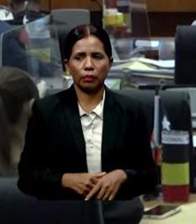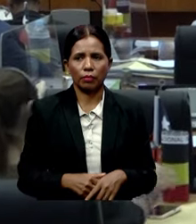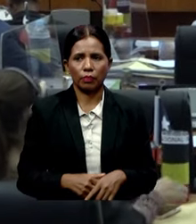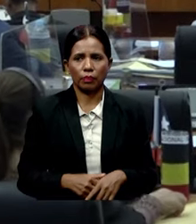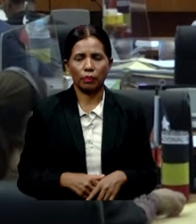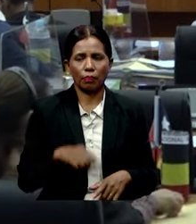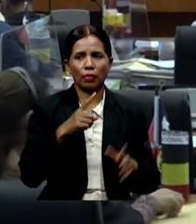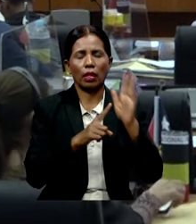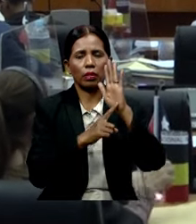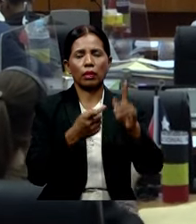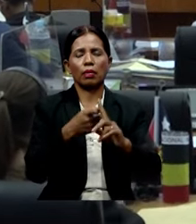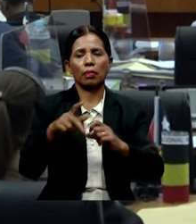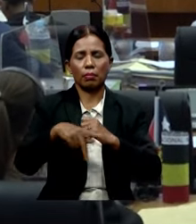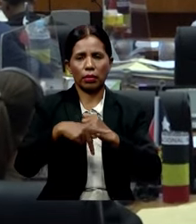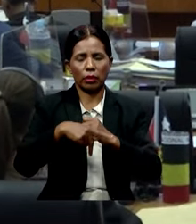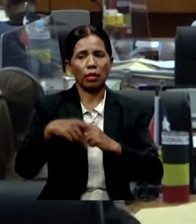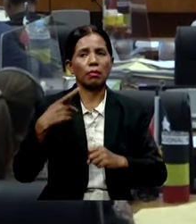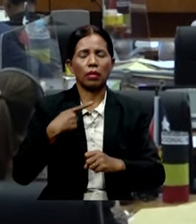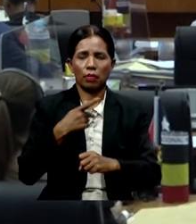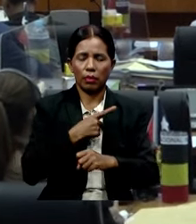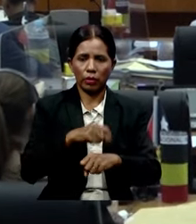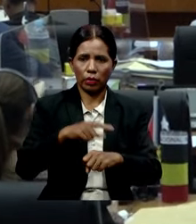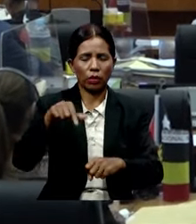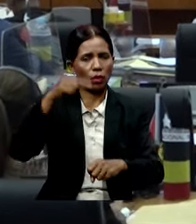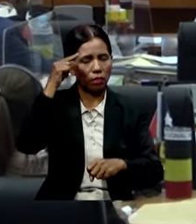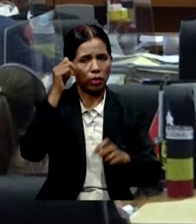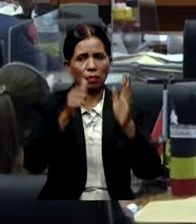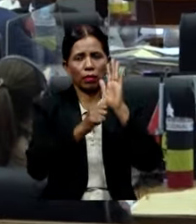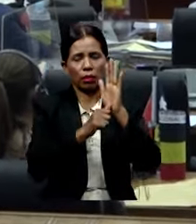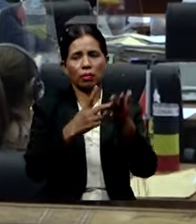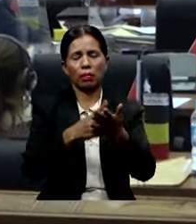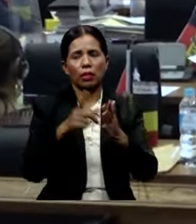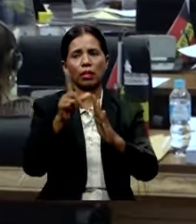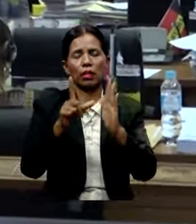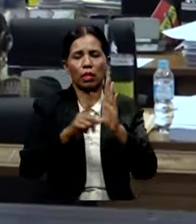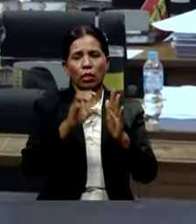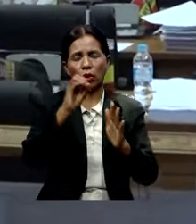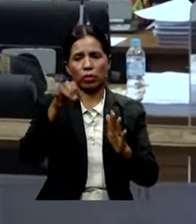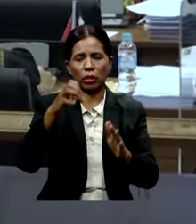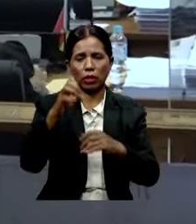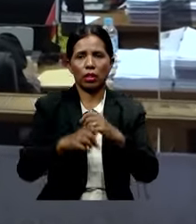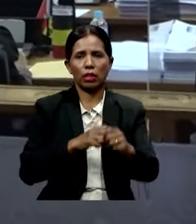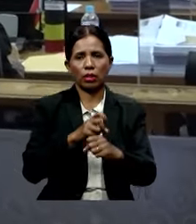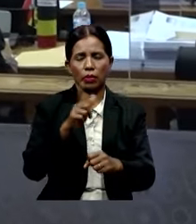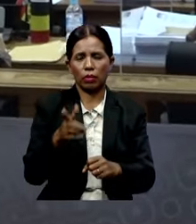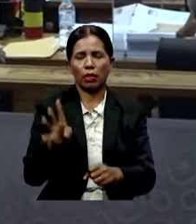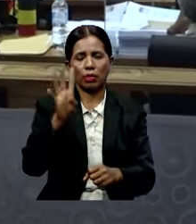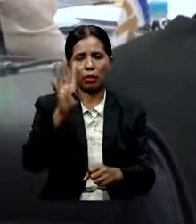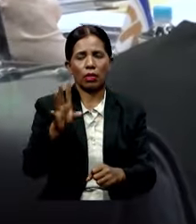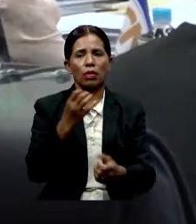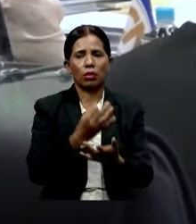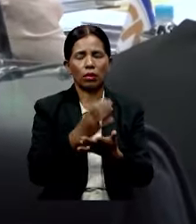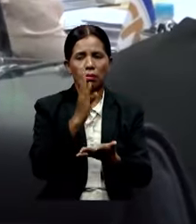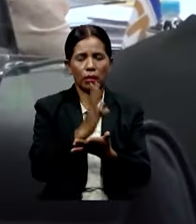Lamentação, né? Até o Sibanca da oposição e o Parlamento Nacional, a FEN Governo apresenta a proposta de Orçamento Geral do Estado, Ringoro no Resenhat, o montante bilhão